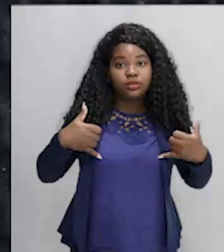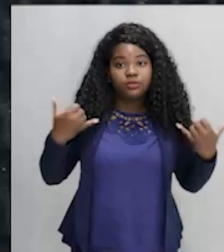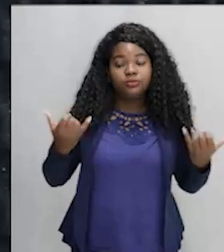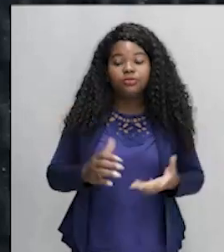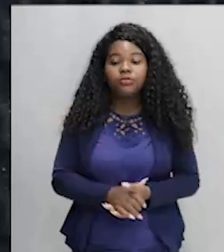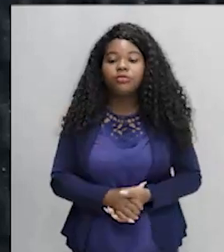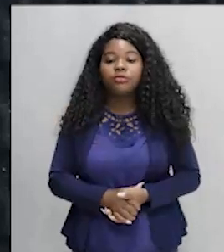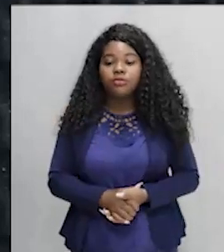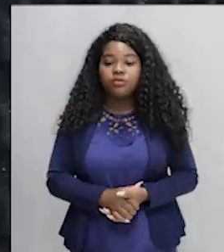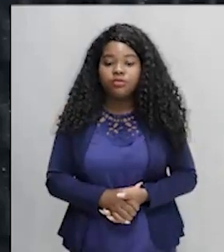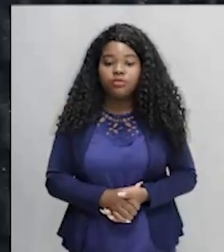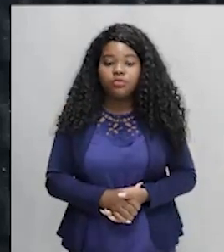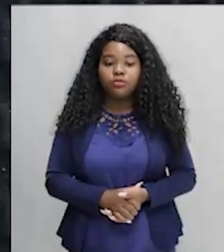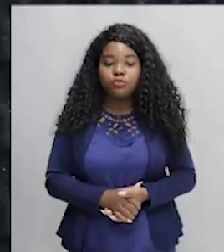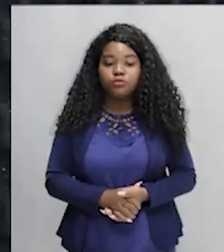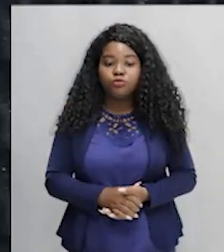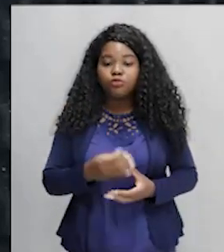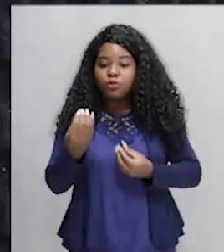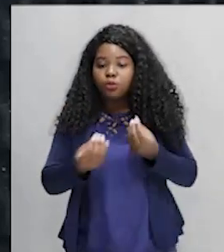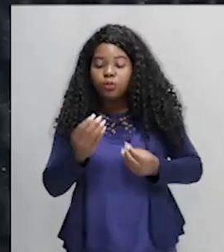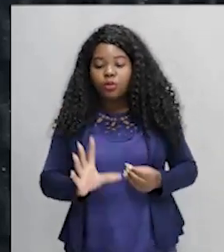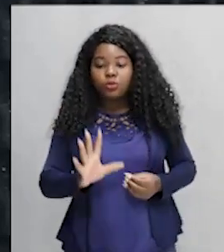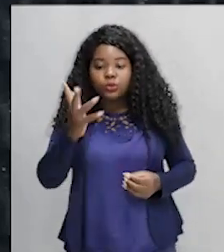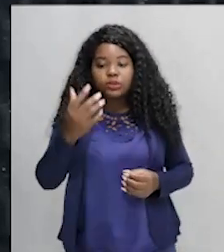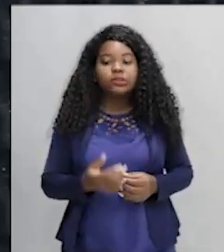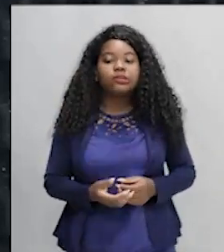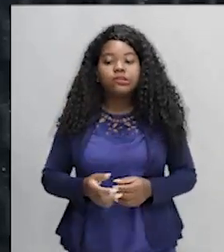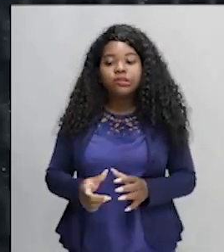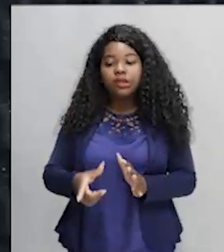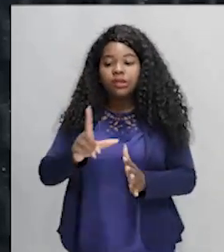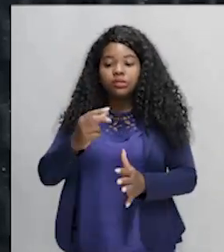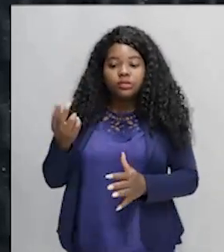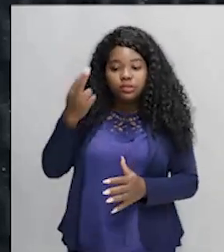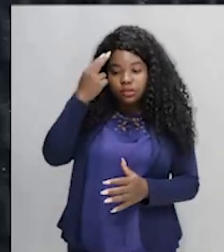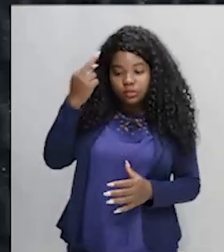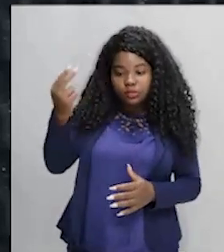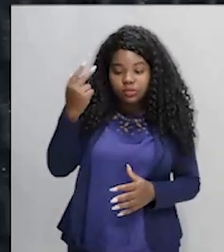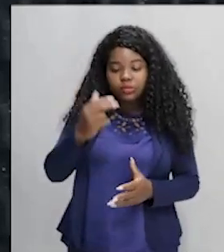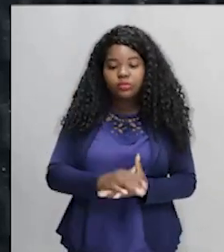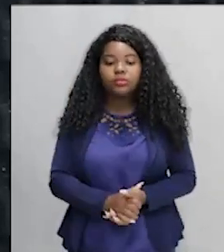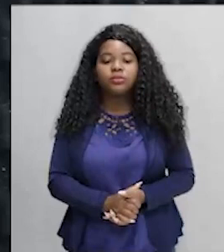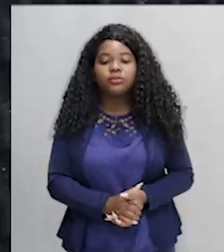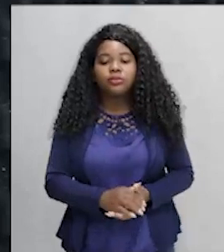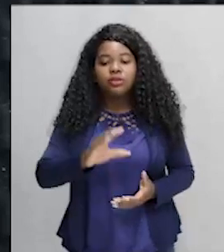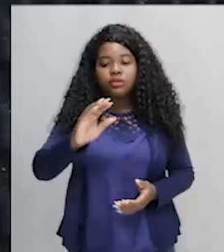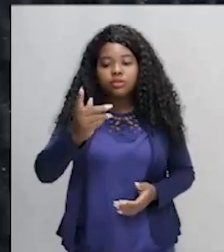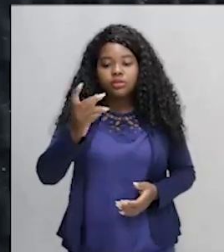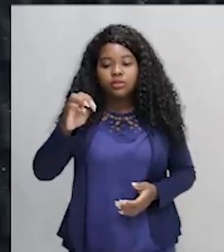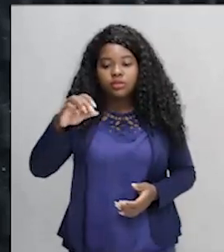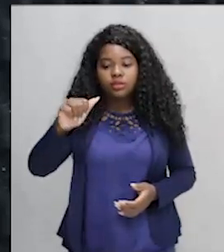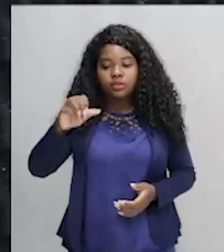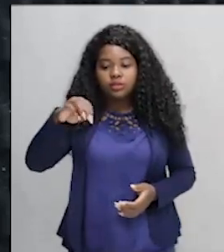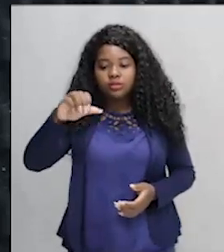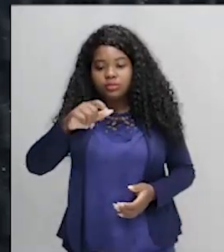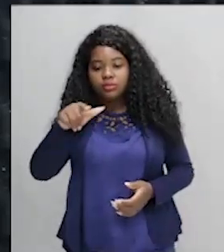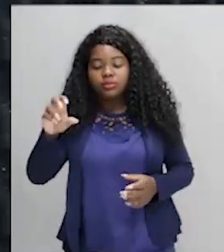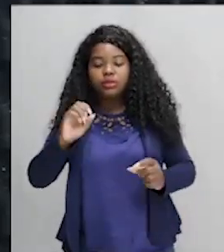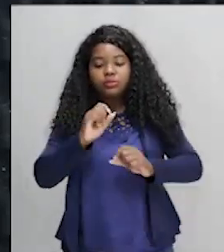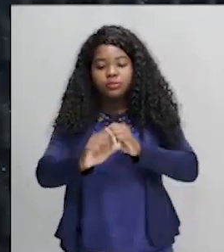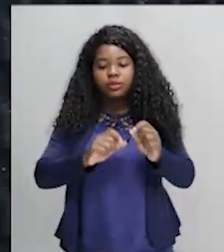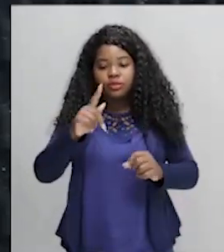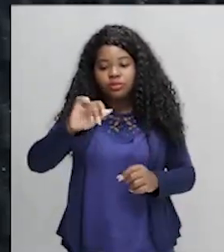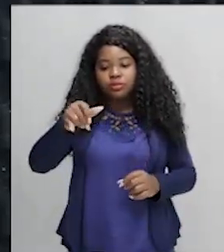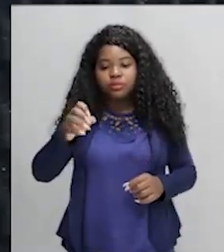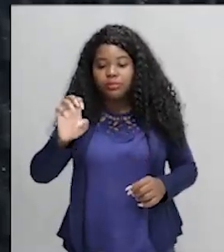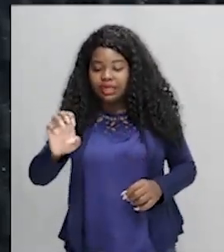como isso é trabalhado na pré-história. Um xamã, que é um feiticeiro, um pajé, e